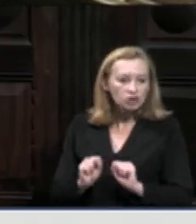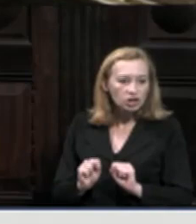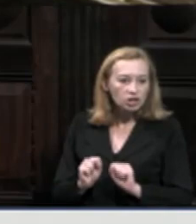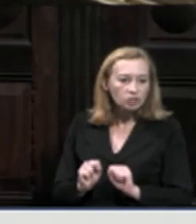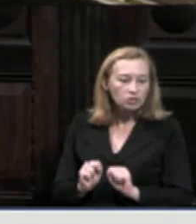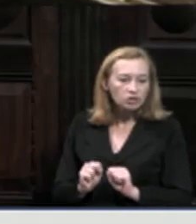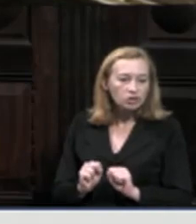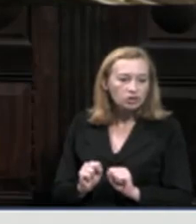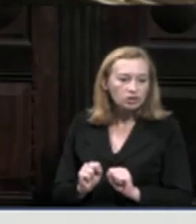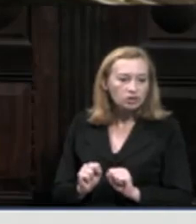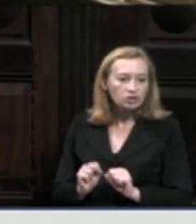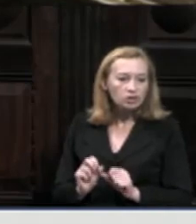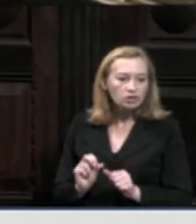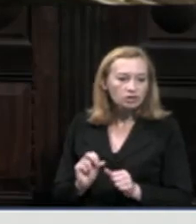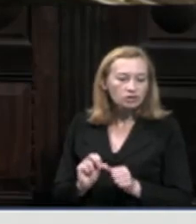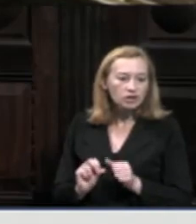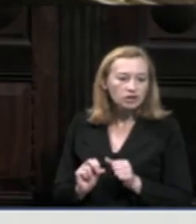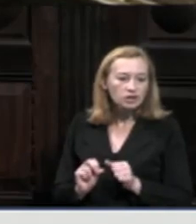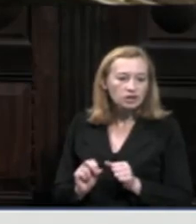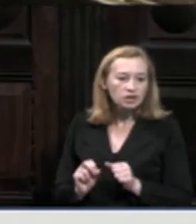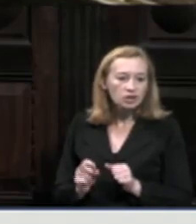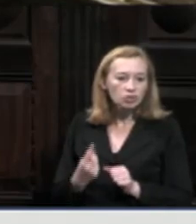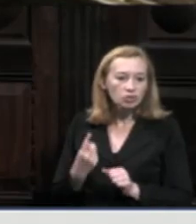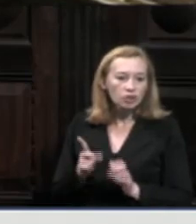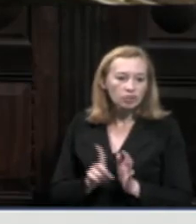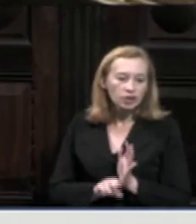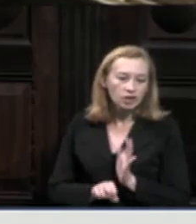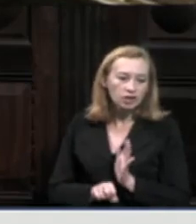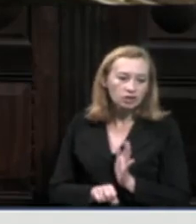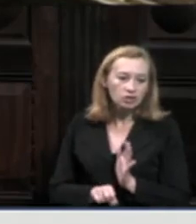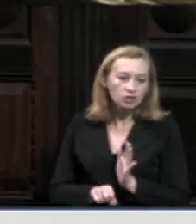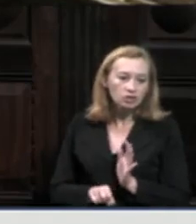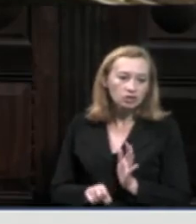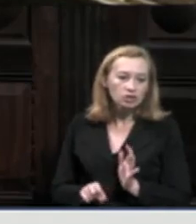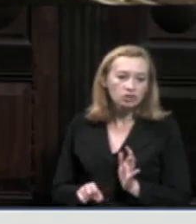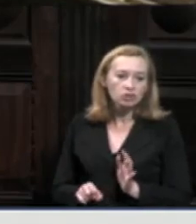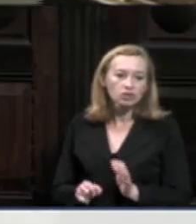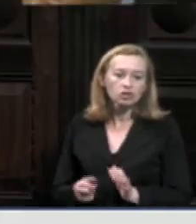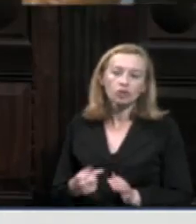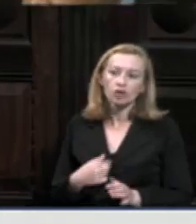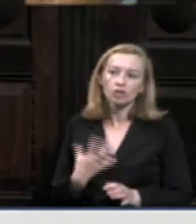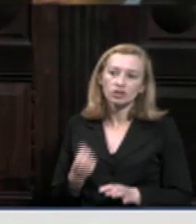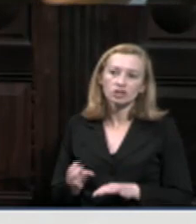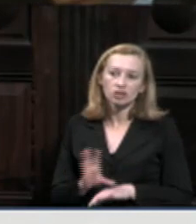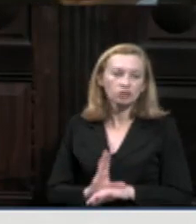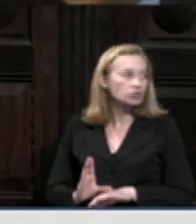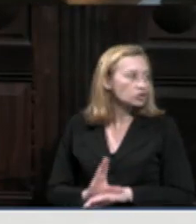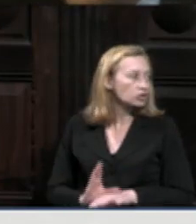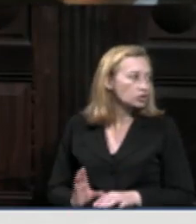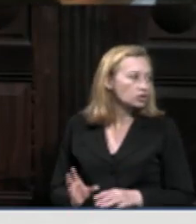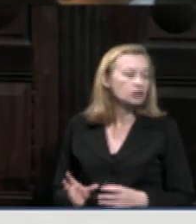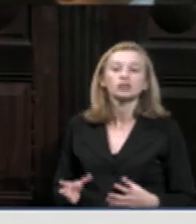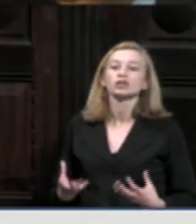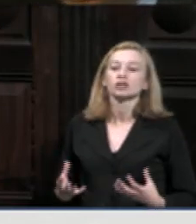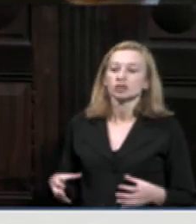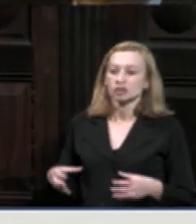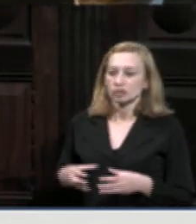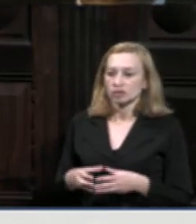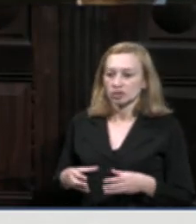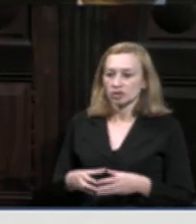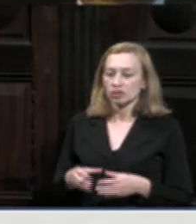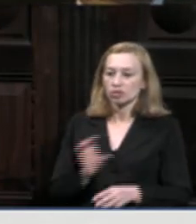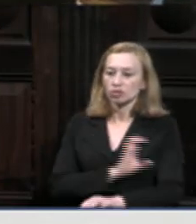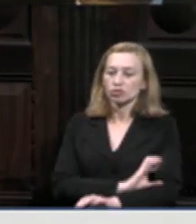fazer tombamentos. Então, o parecer é constitucionalidade. Pela Comissão de Cultura, deputado Zaqueu